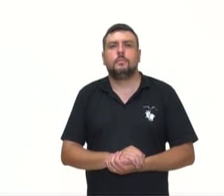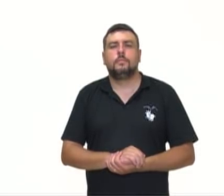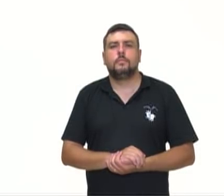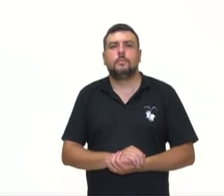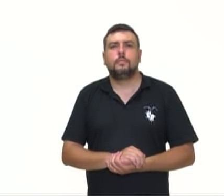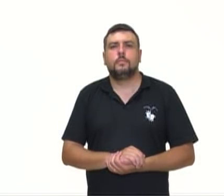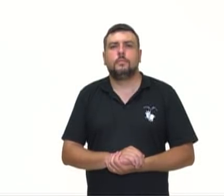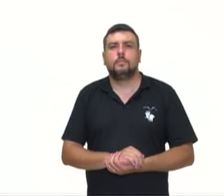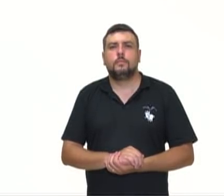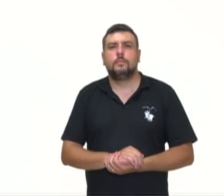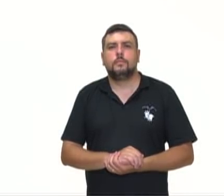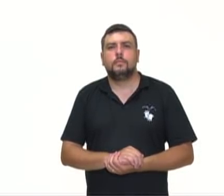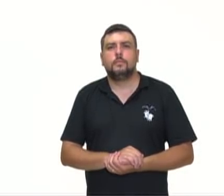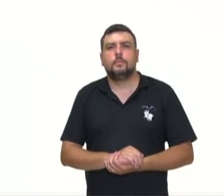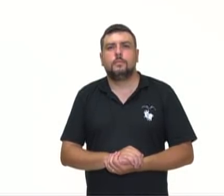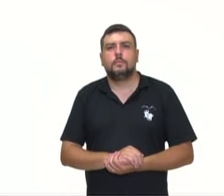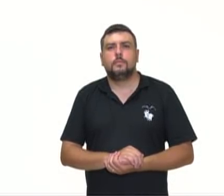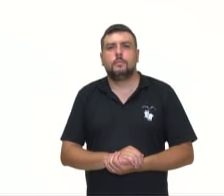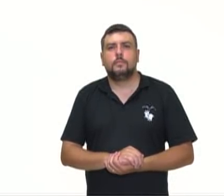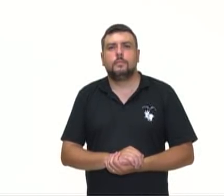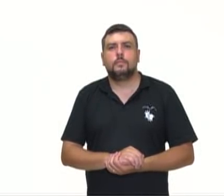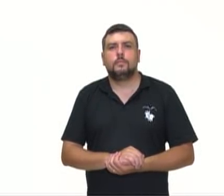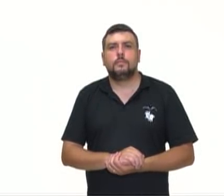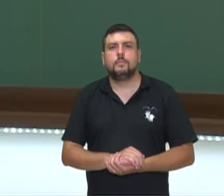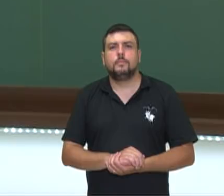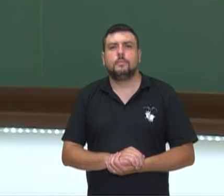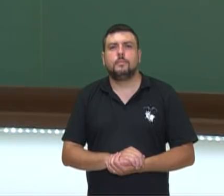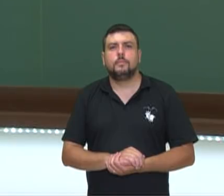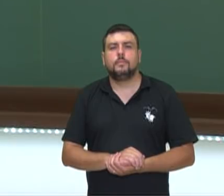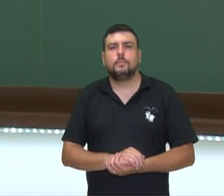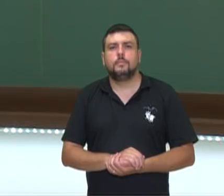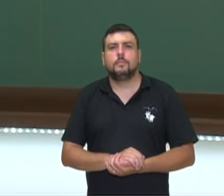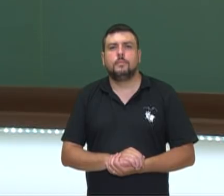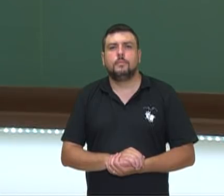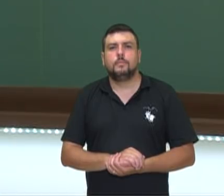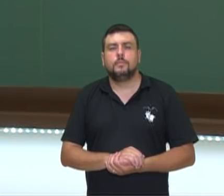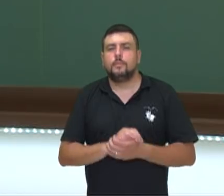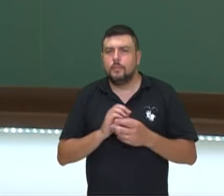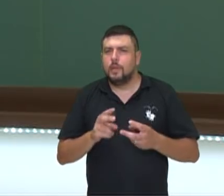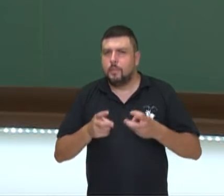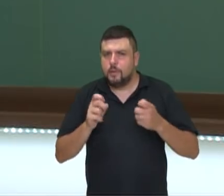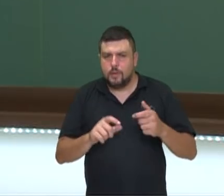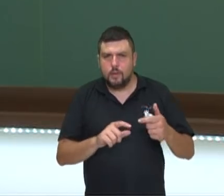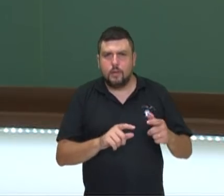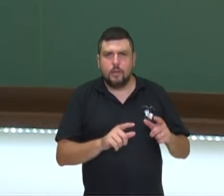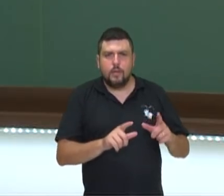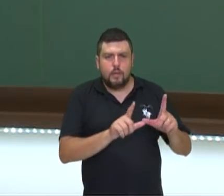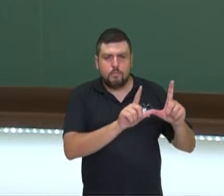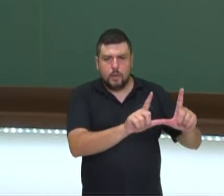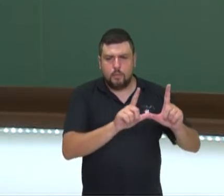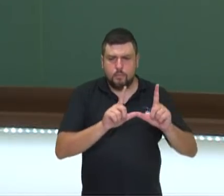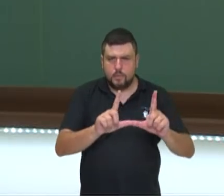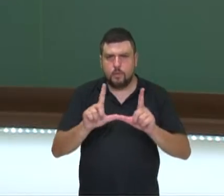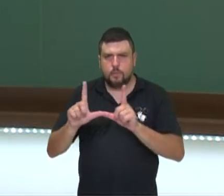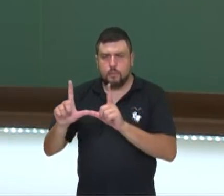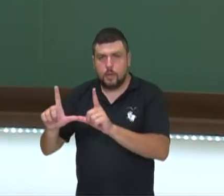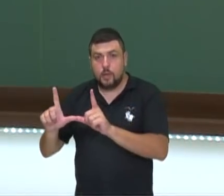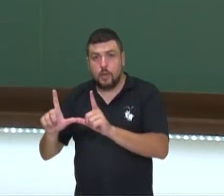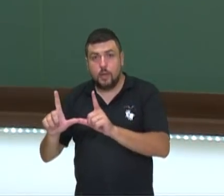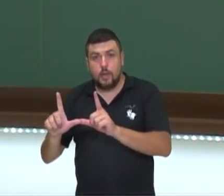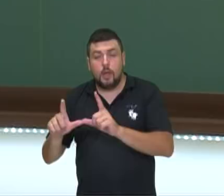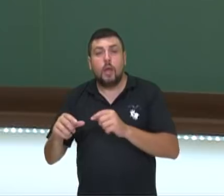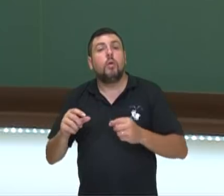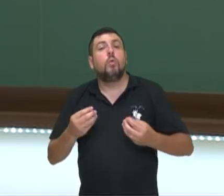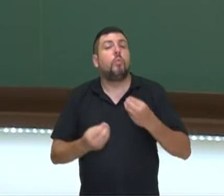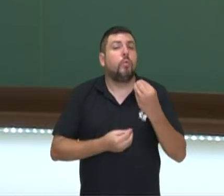A terceira, Hi Snoopy. Então repare que é um pouco parecido, hein? Elas estão cumprimentando o Snoopy de